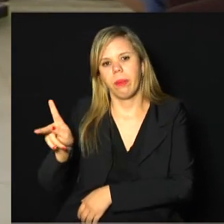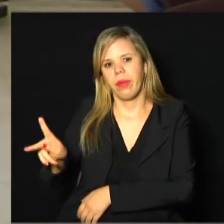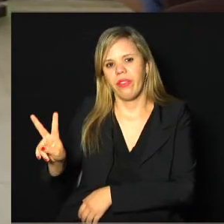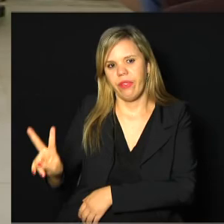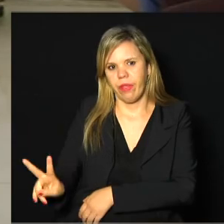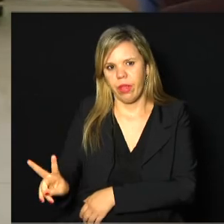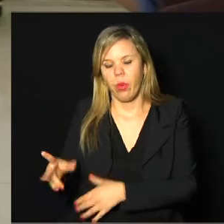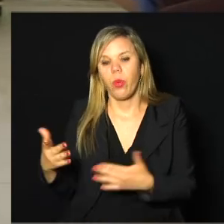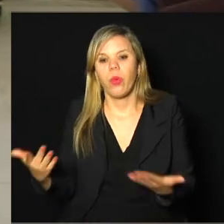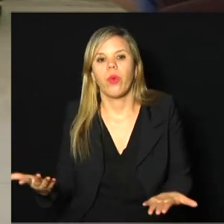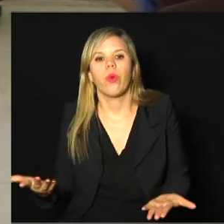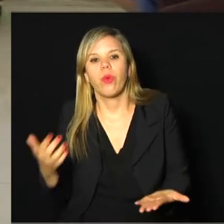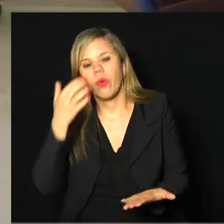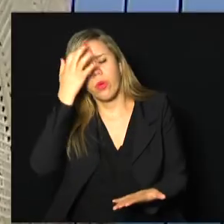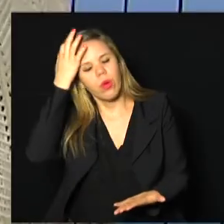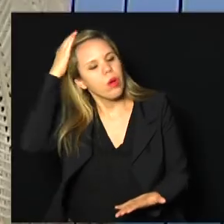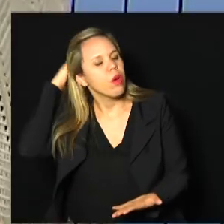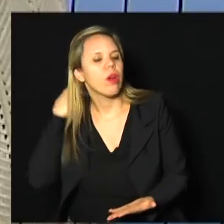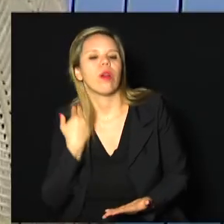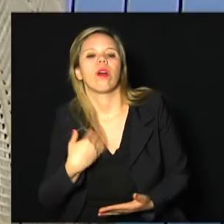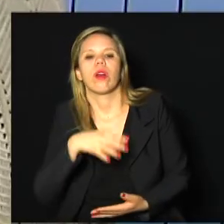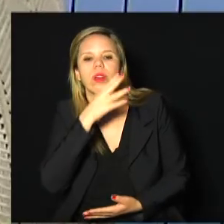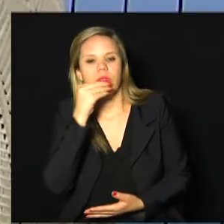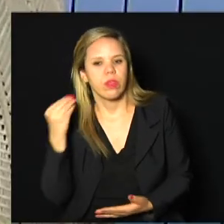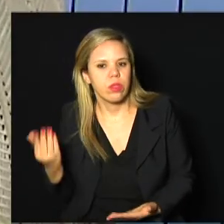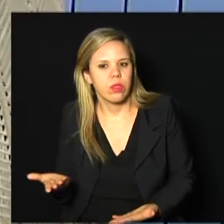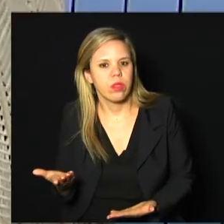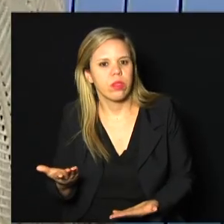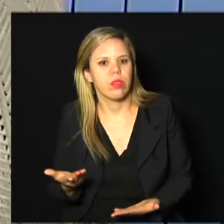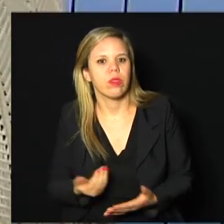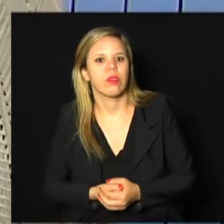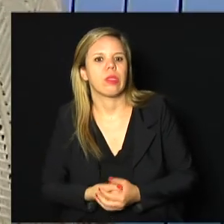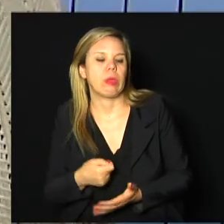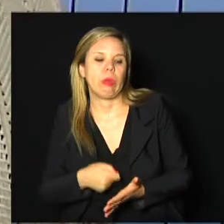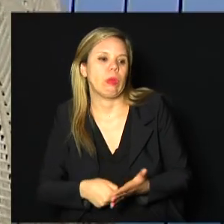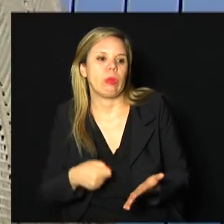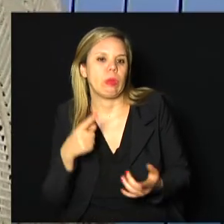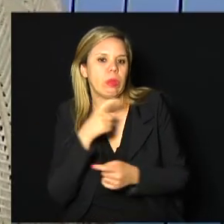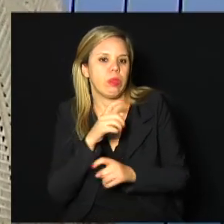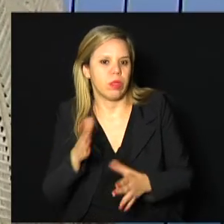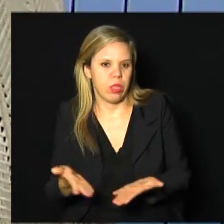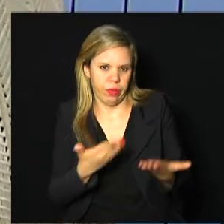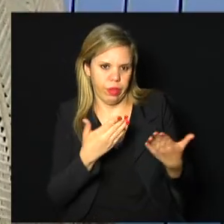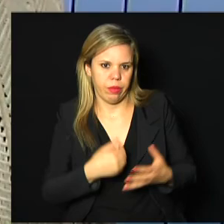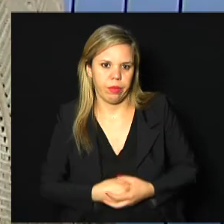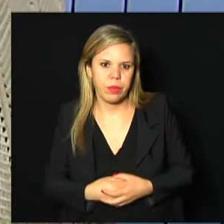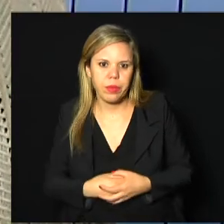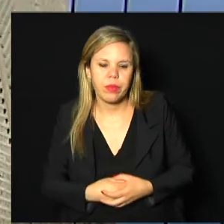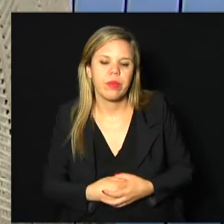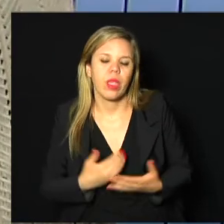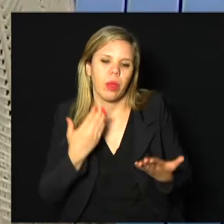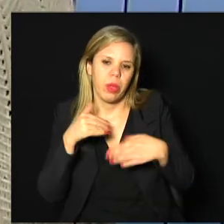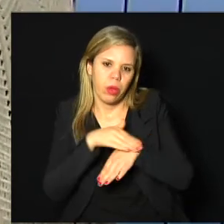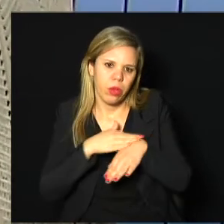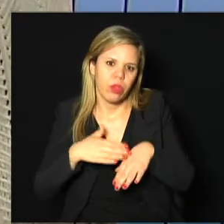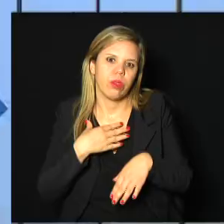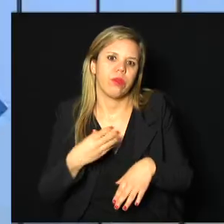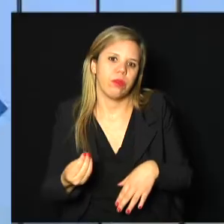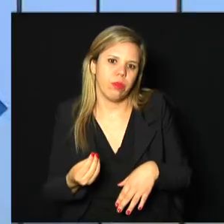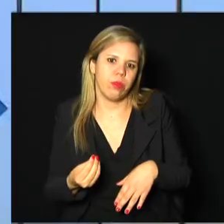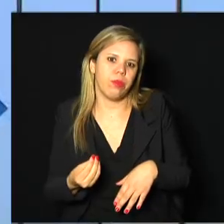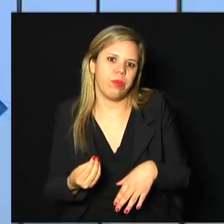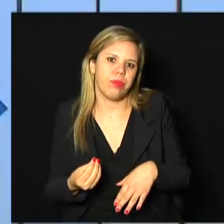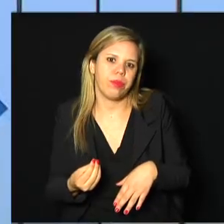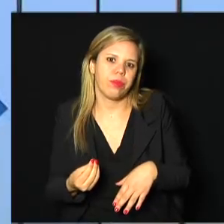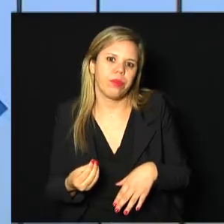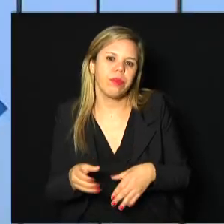Que é a idade mais difícil, né? Começa a adolescência, eles ficam mais resistentes, mas tem que levar. Tem que ter uma conversa com os